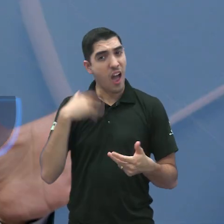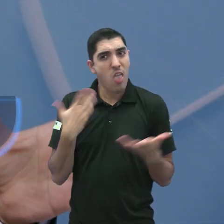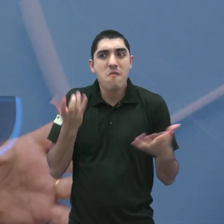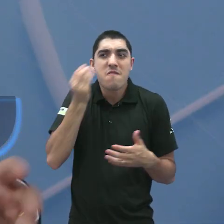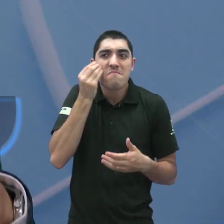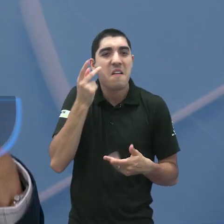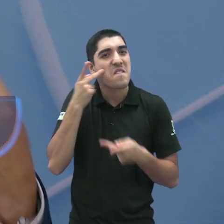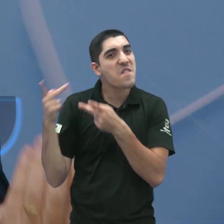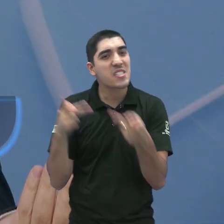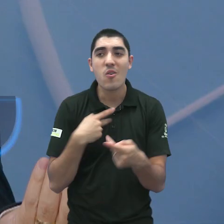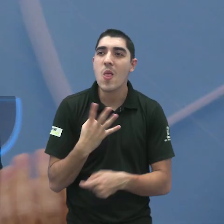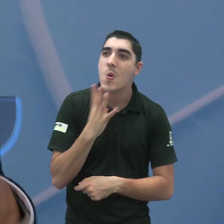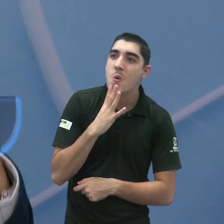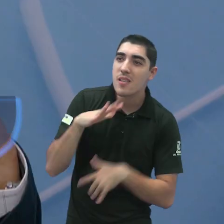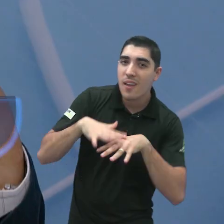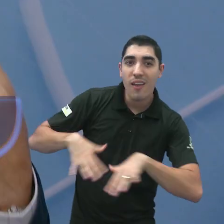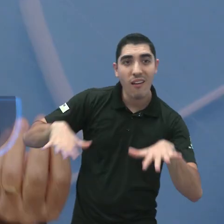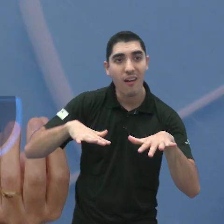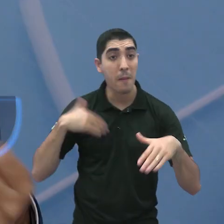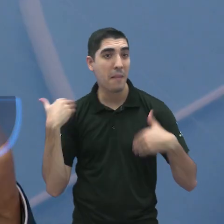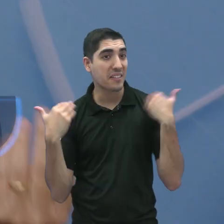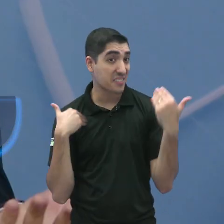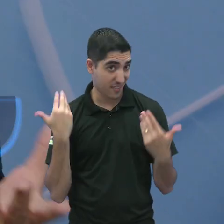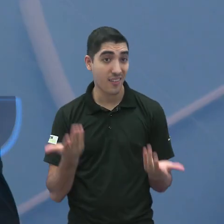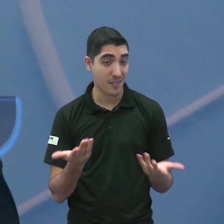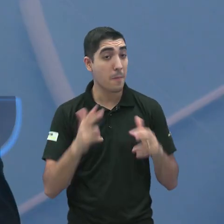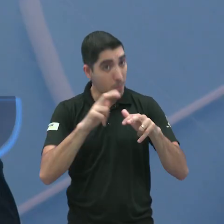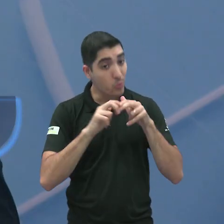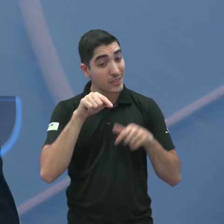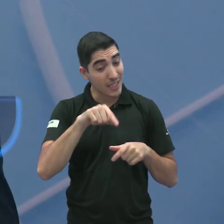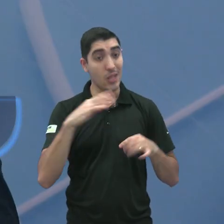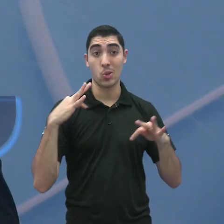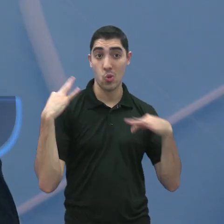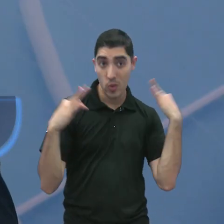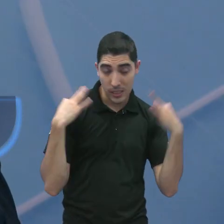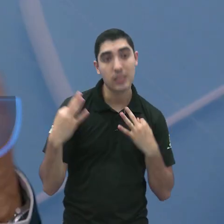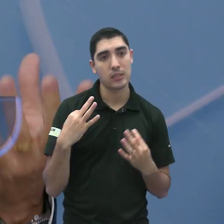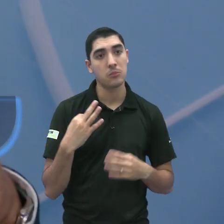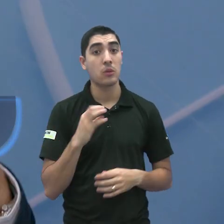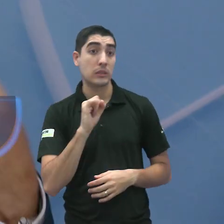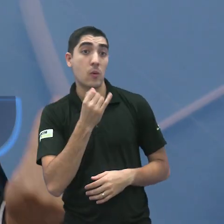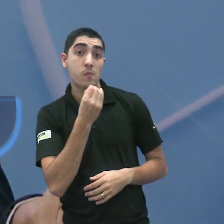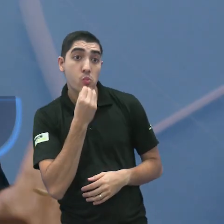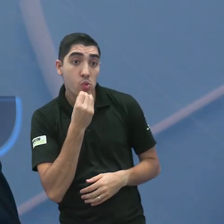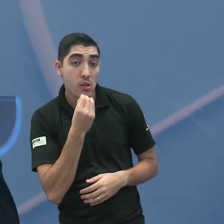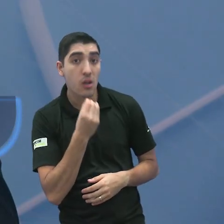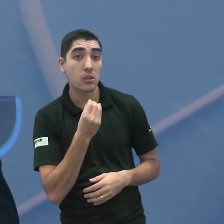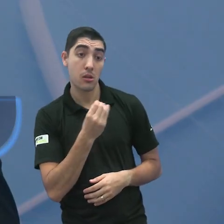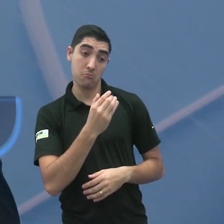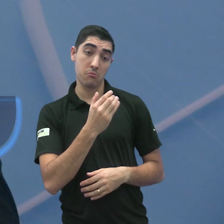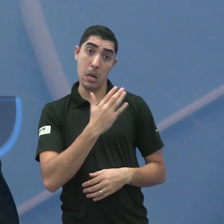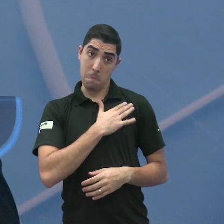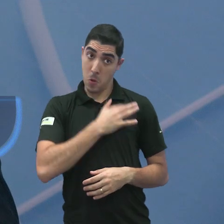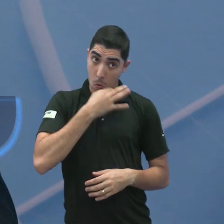parar nas cidades para conhecer, né, e o que a gente oferece, né, para o turismo, até mesmo por alguma necessidade, né?